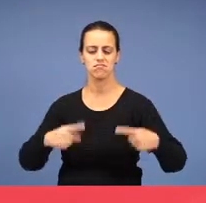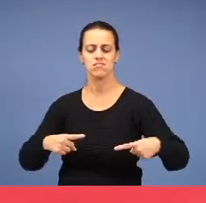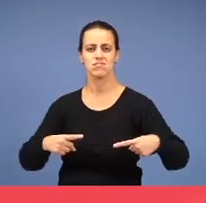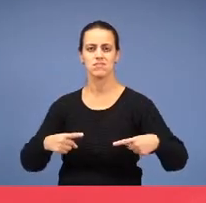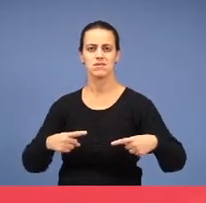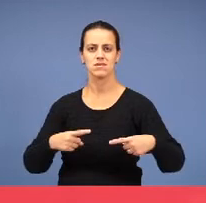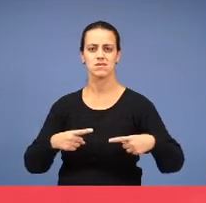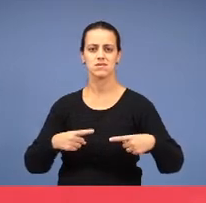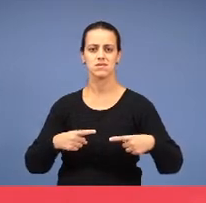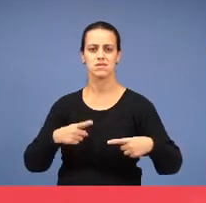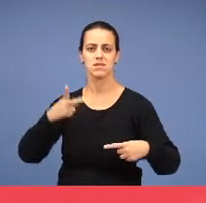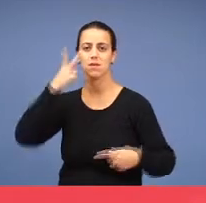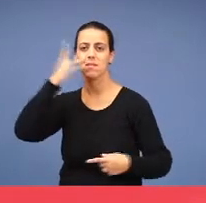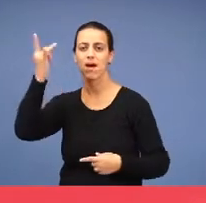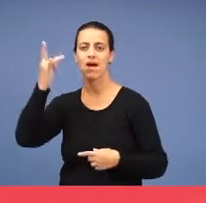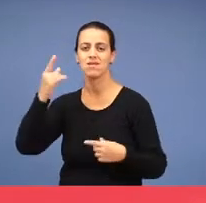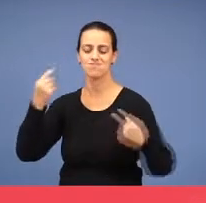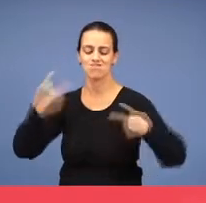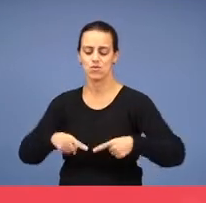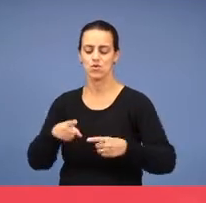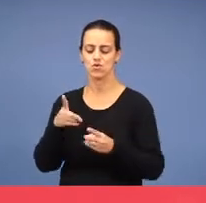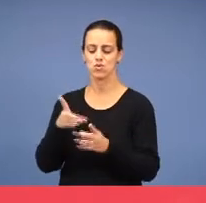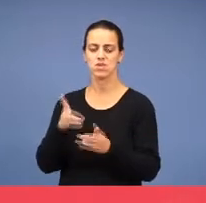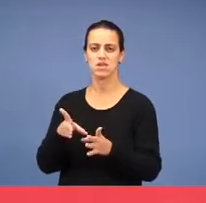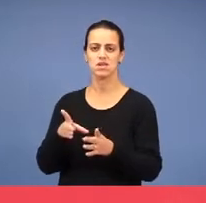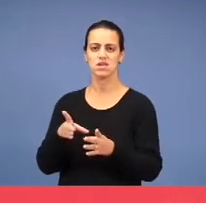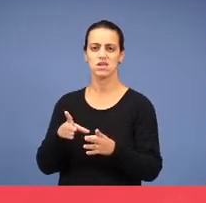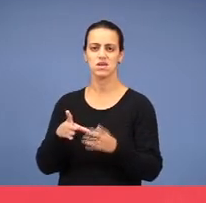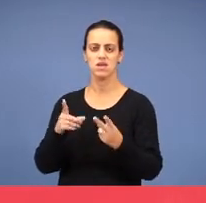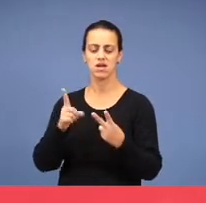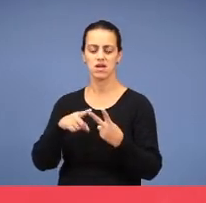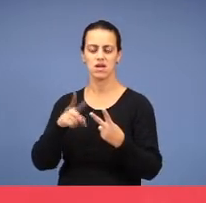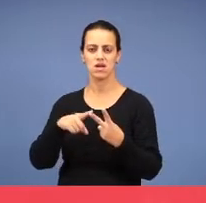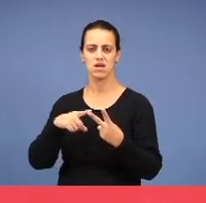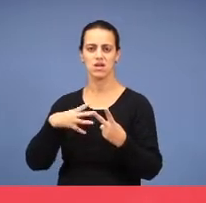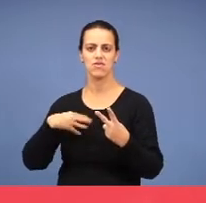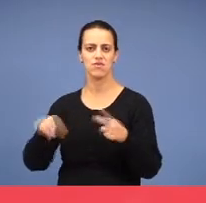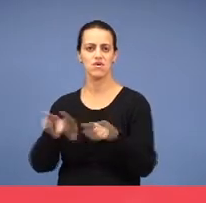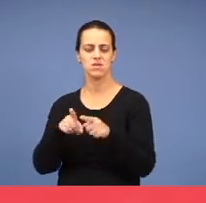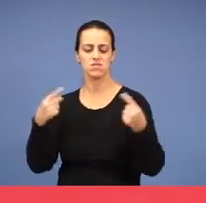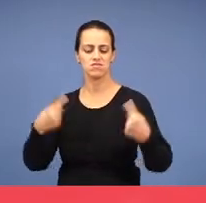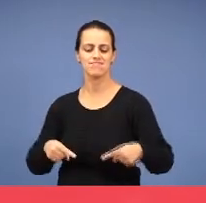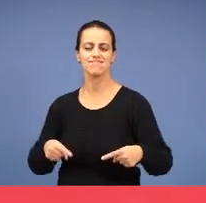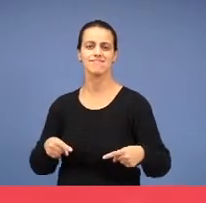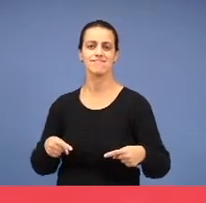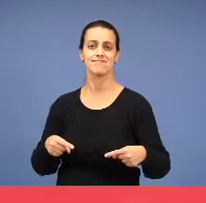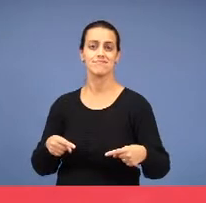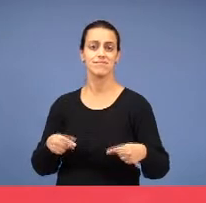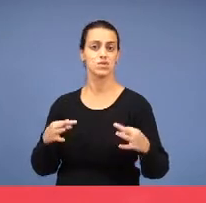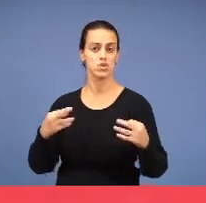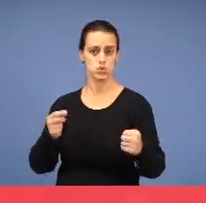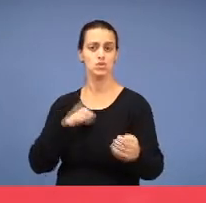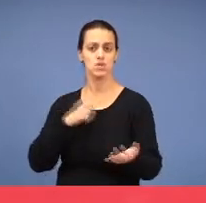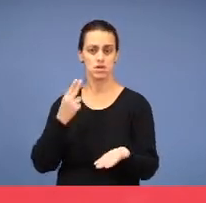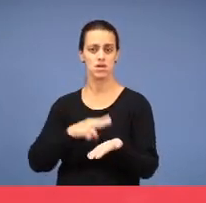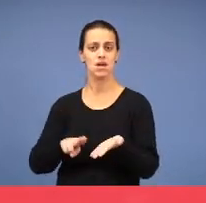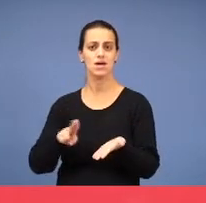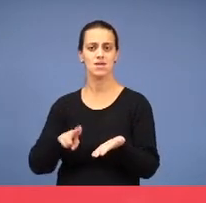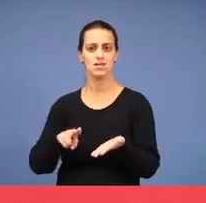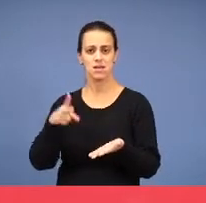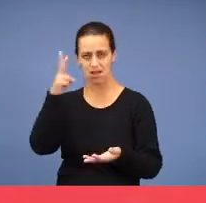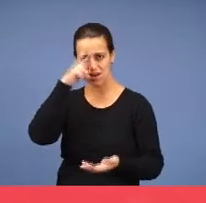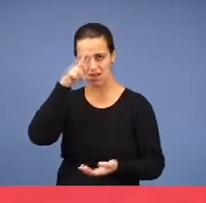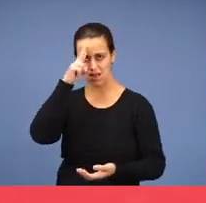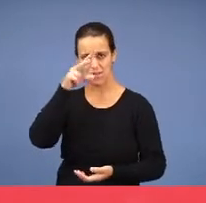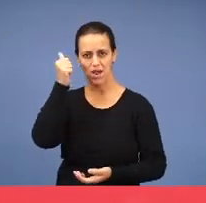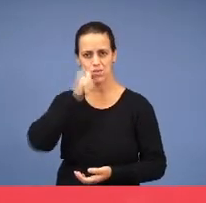foi atingido o quê? A doutrina. O Filho foi atingido o quê? Então, tudo você vai encontrar na carta. O fermento, a mulher botou em 3 medidas